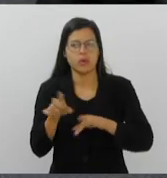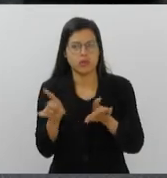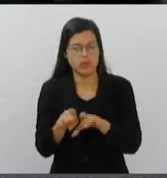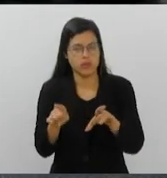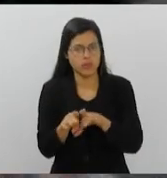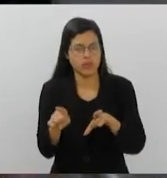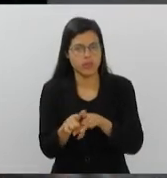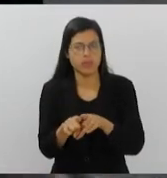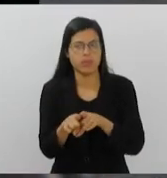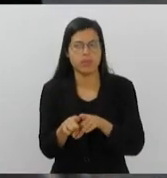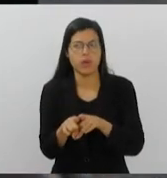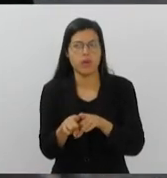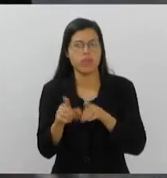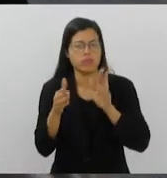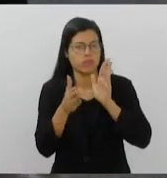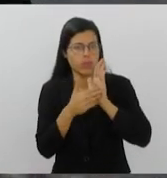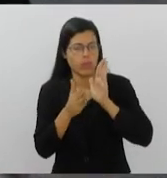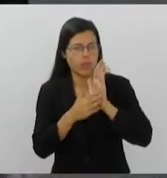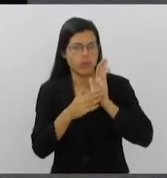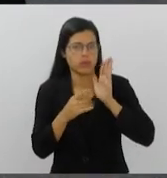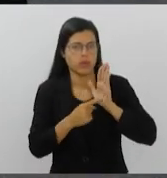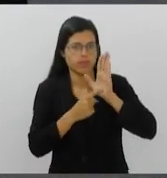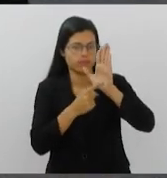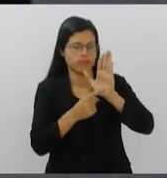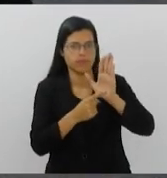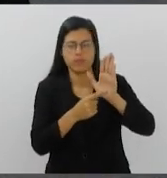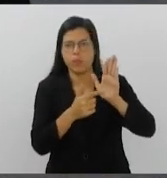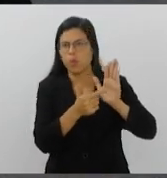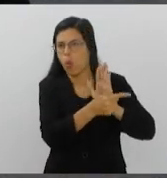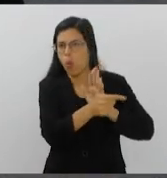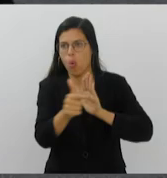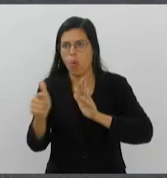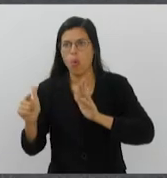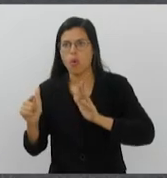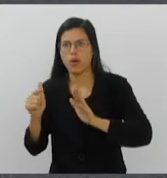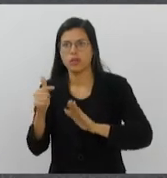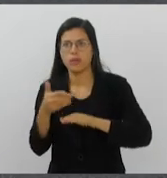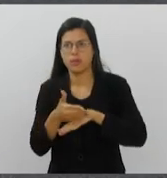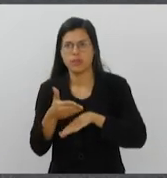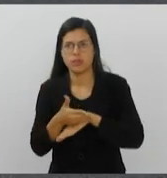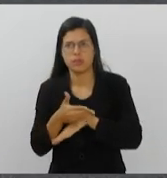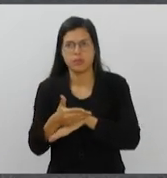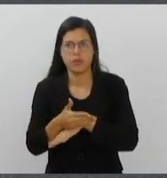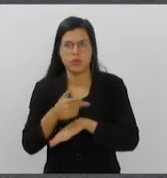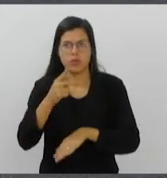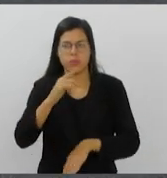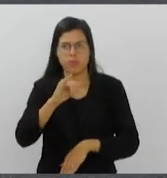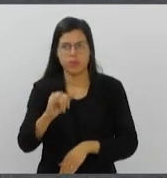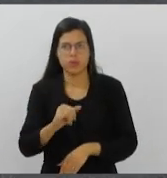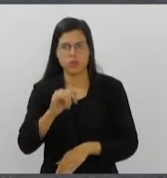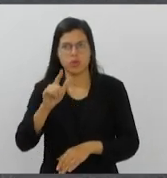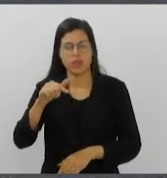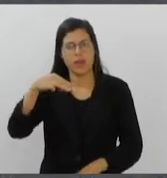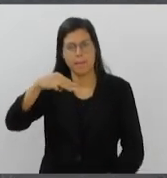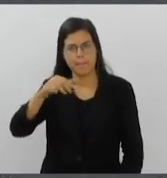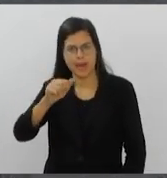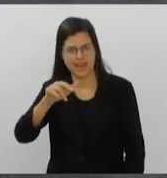também é uma proposta apresentada por outra participante do PJ, Maria Clara Brito. E esse